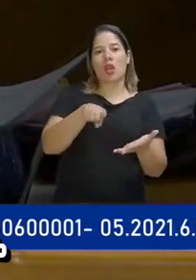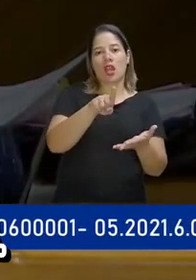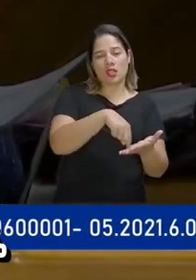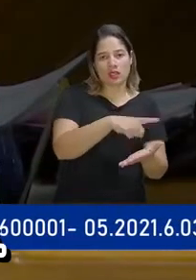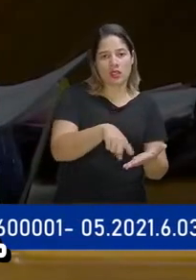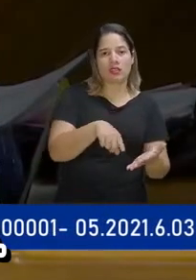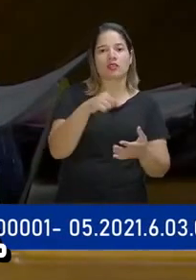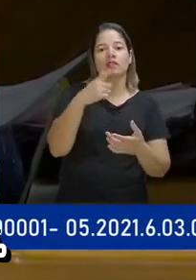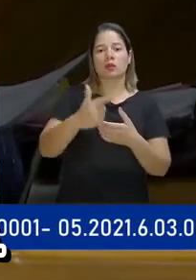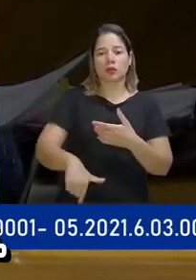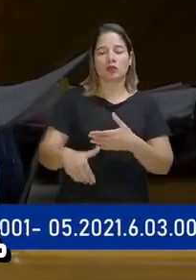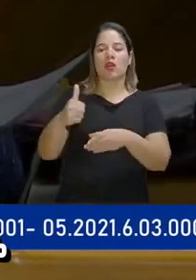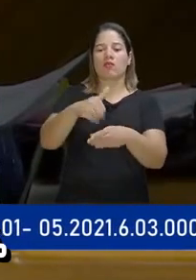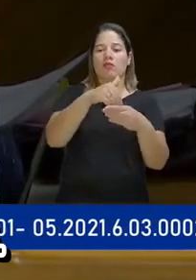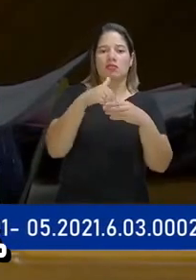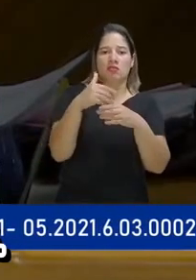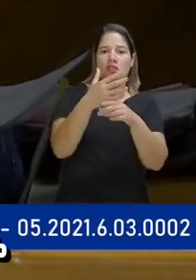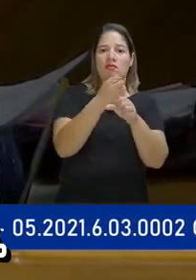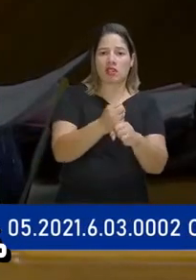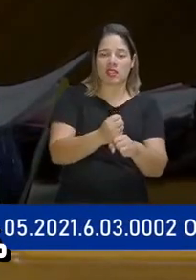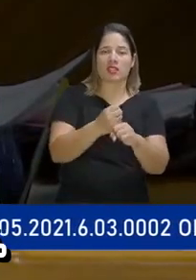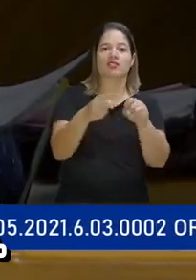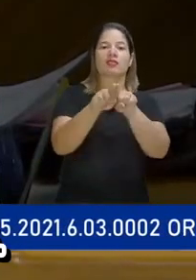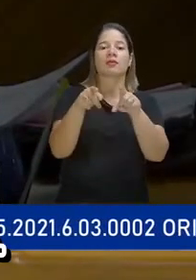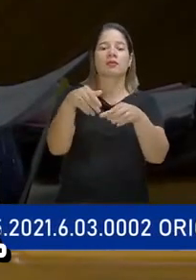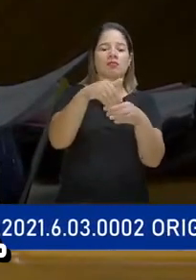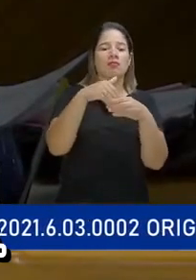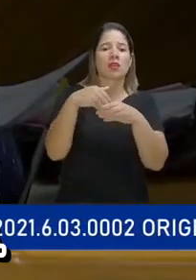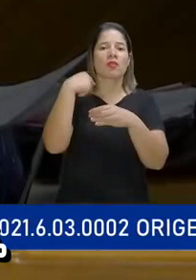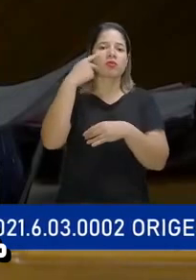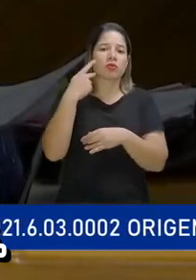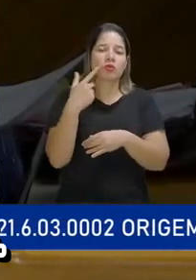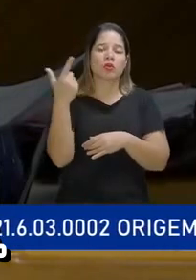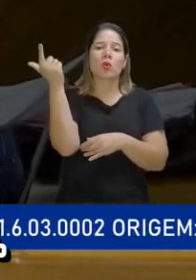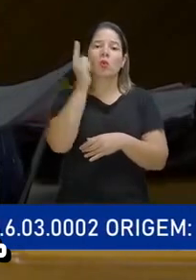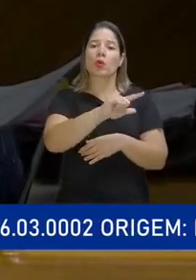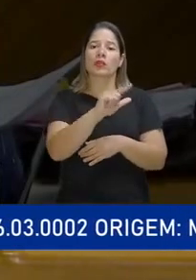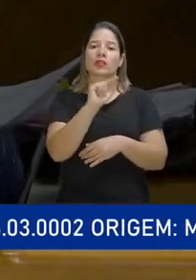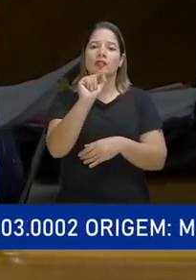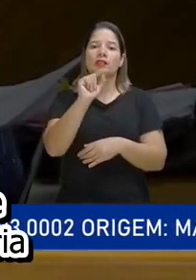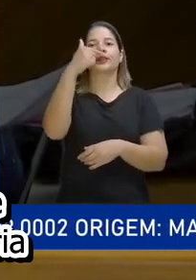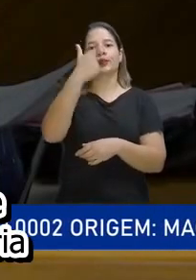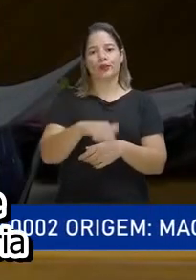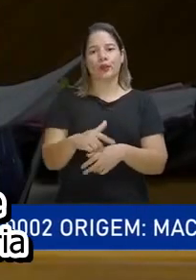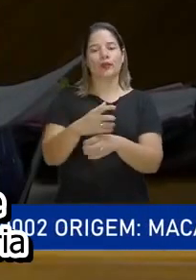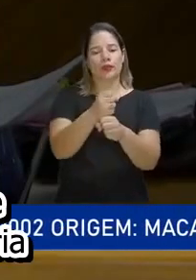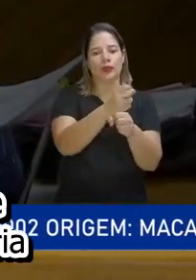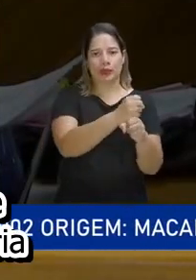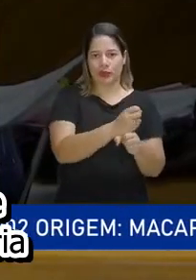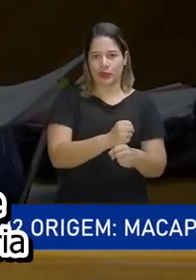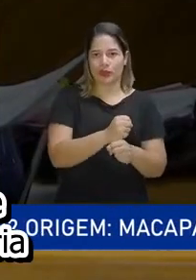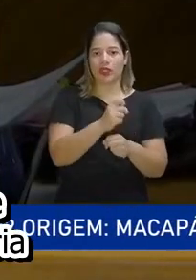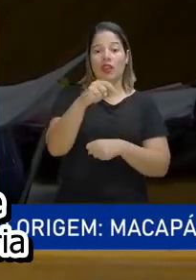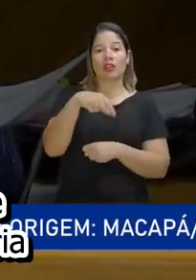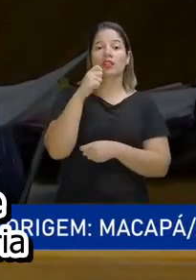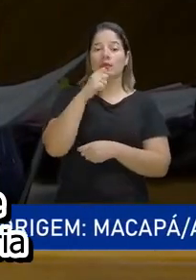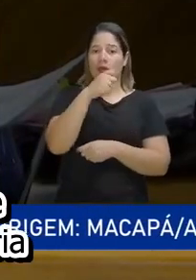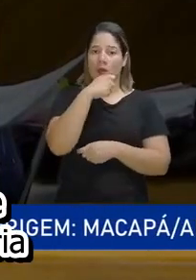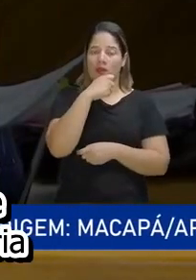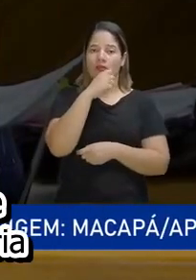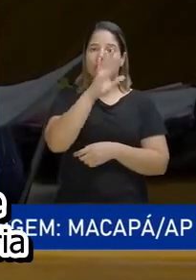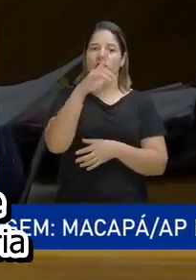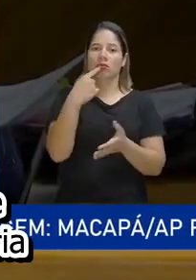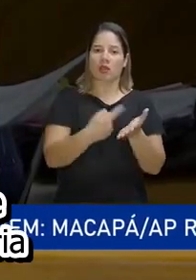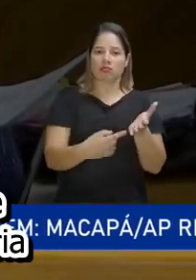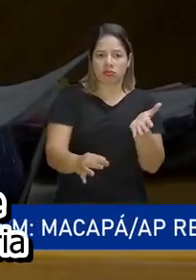e a proclamação de novo resultado da eleição para vereador no município de Macapá. Pois bem, embora o acórdão